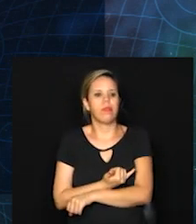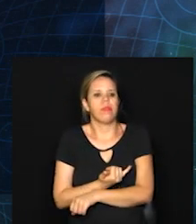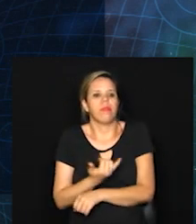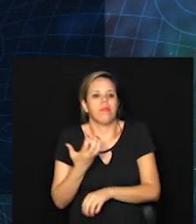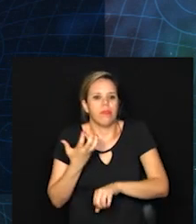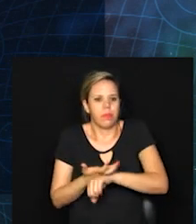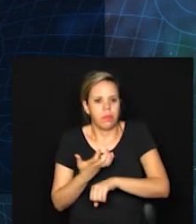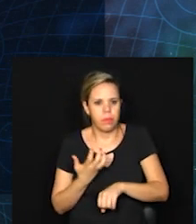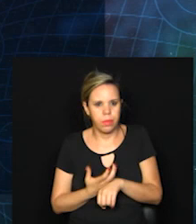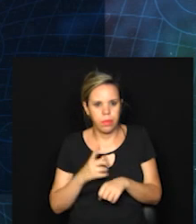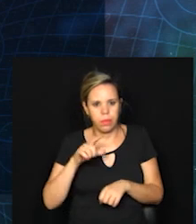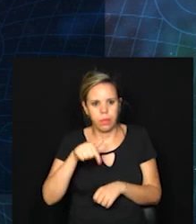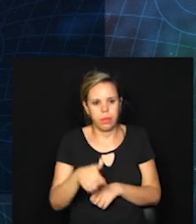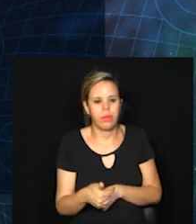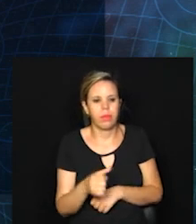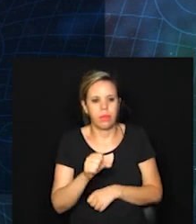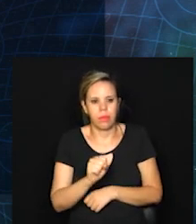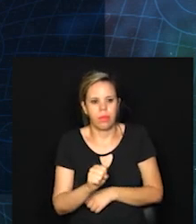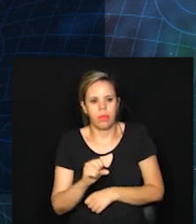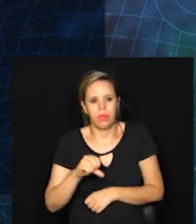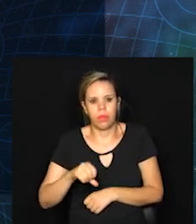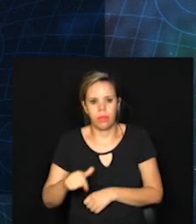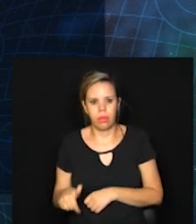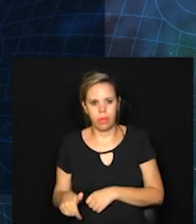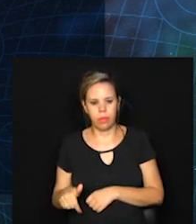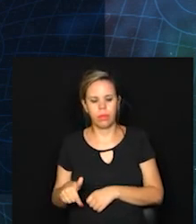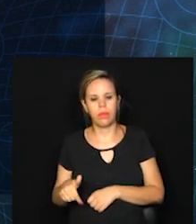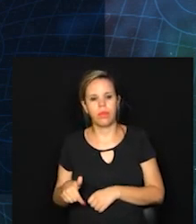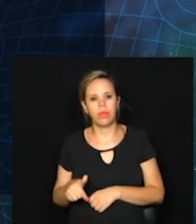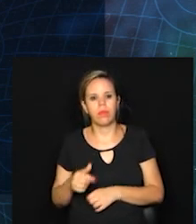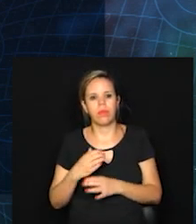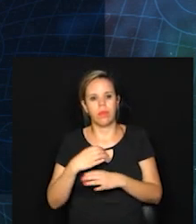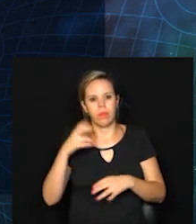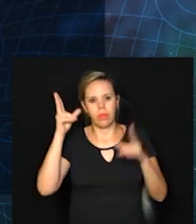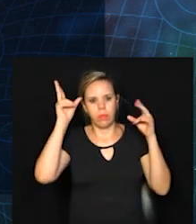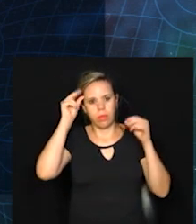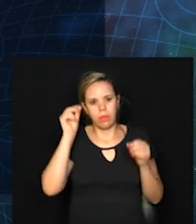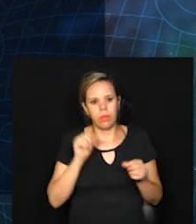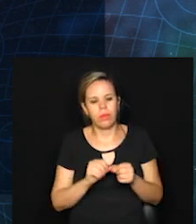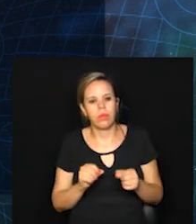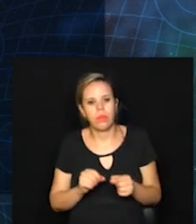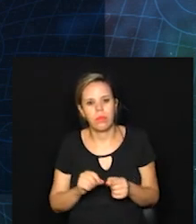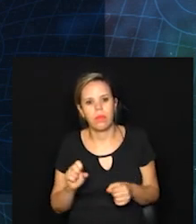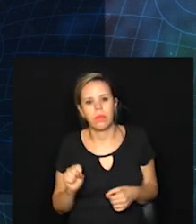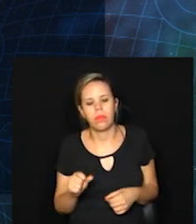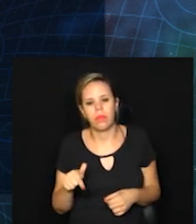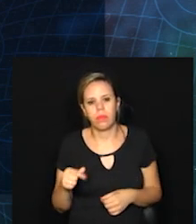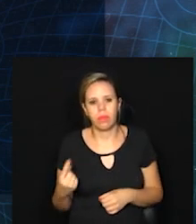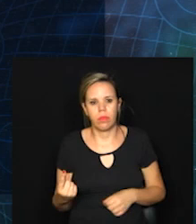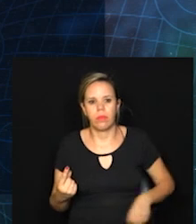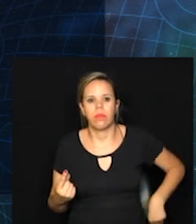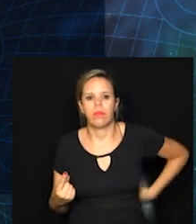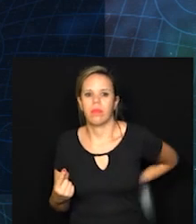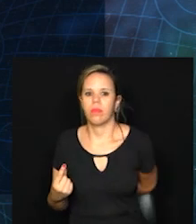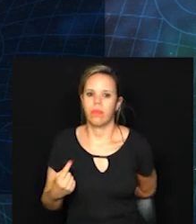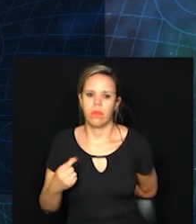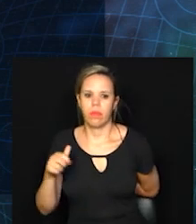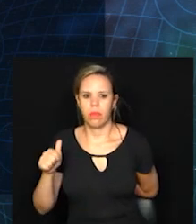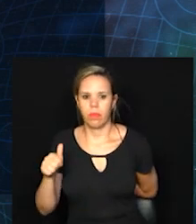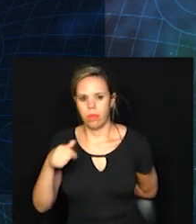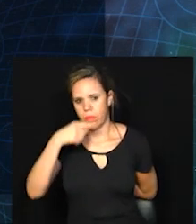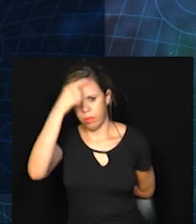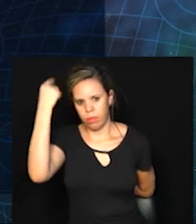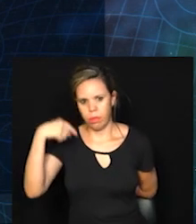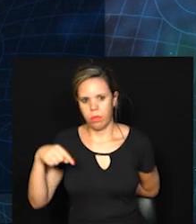vem na sequência com 897 casos, Engenheiro Coelho 871, Santo Antônio de